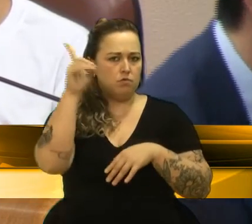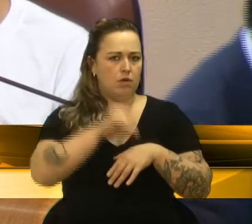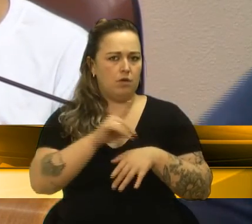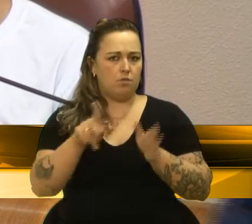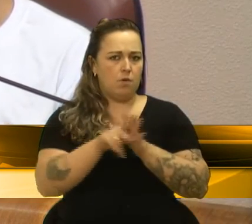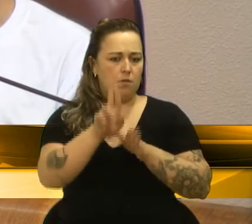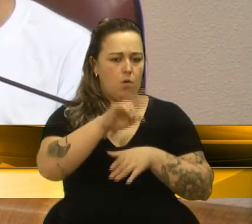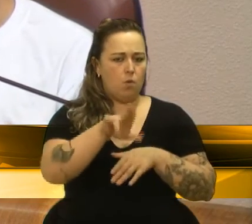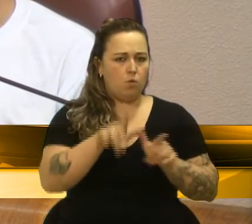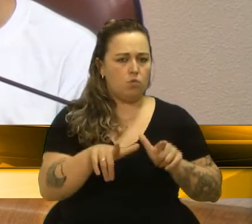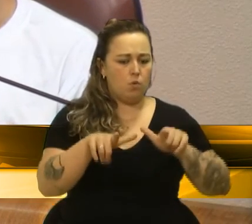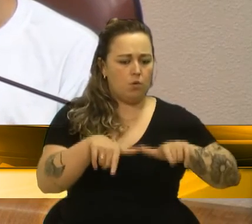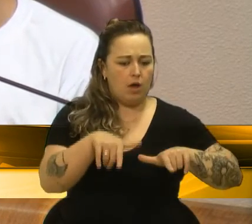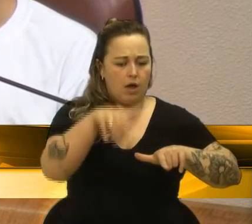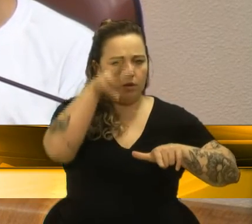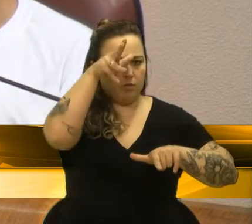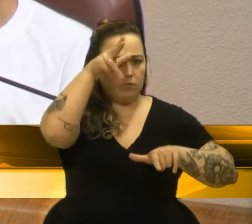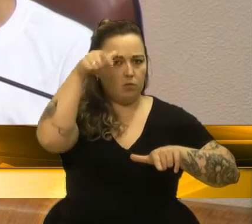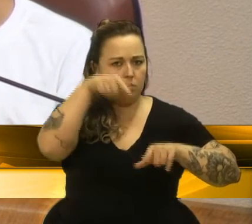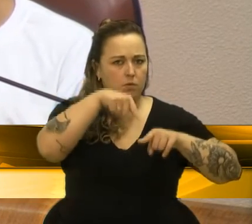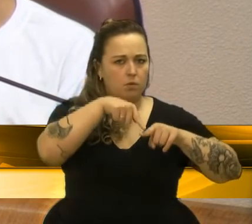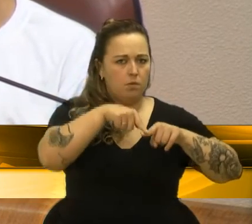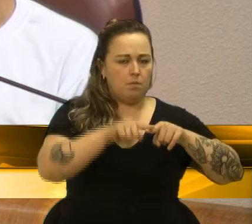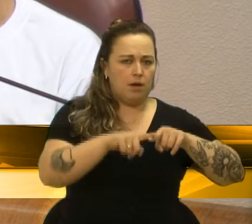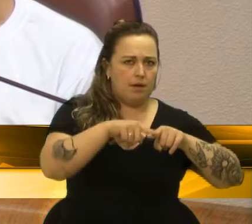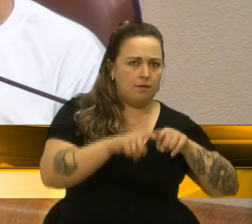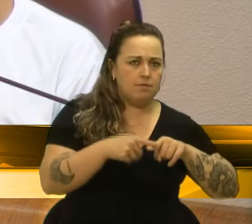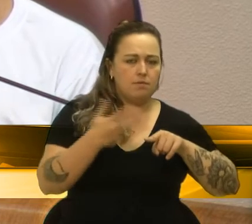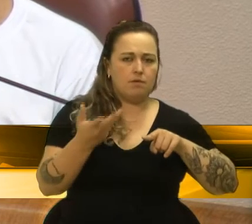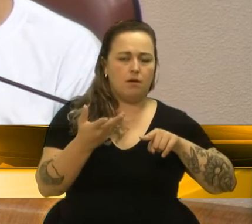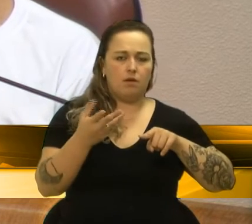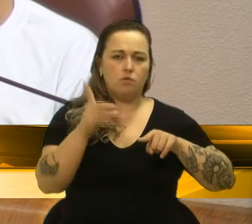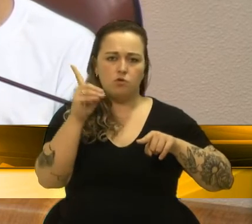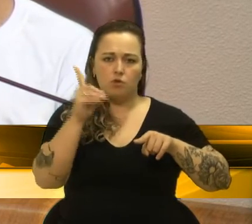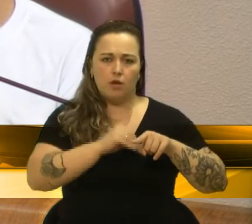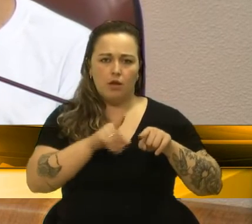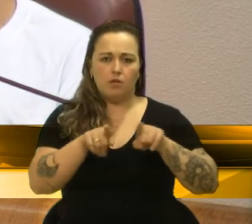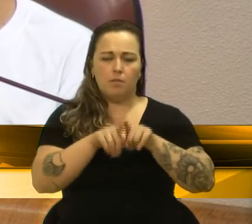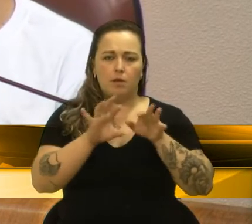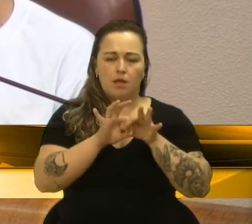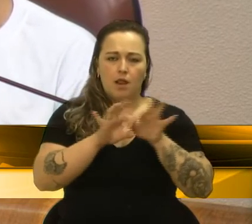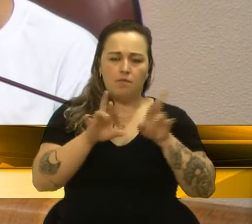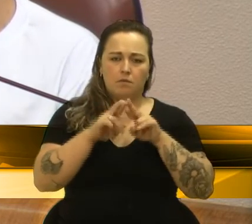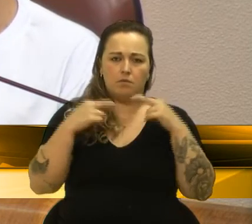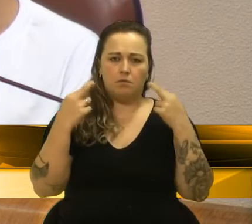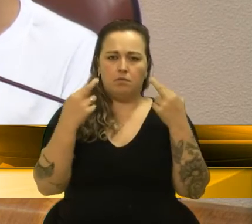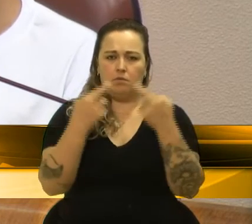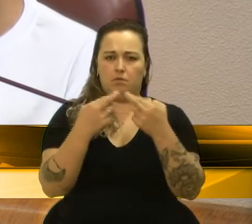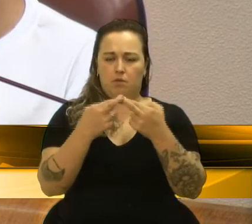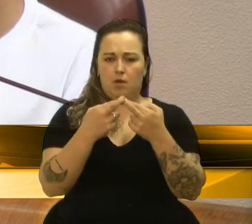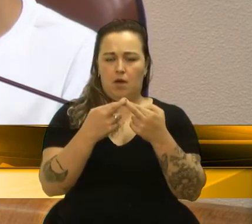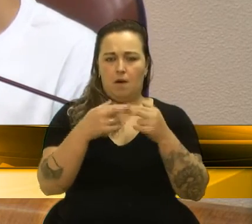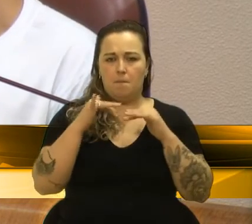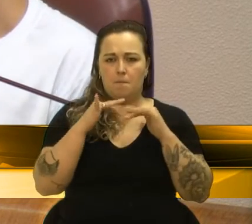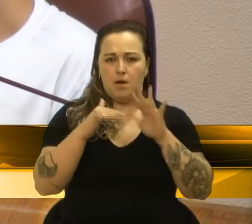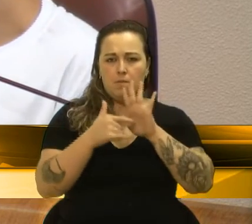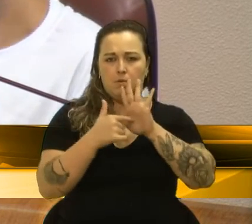de bens públicos, praças, o direito da livre reunião e a manifestação religiosa espontânea e